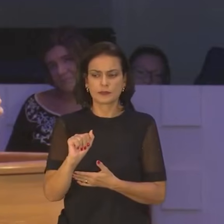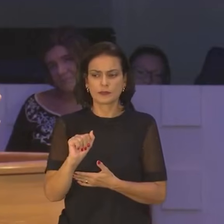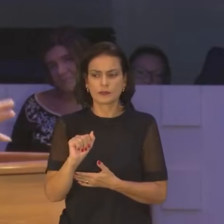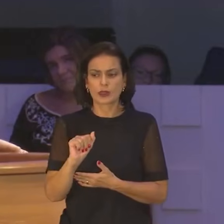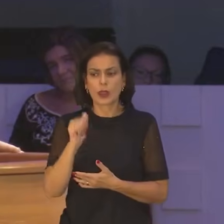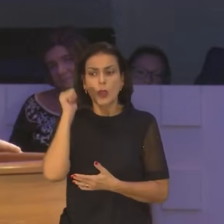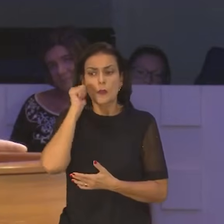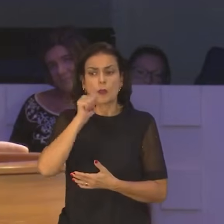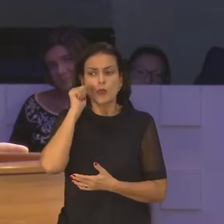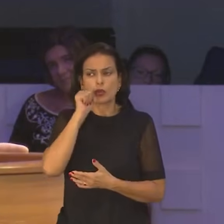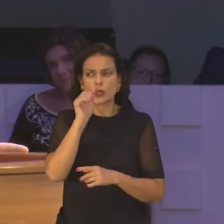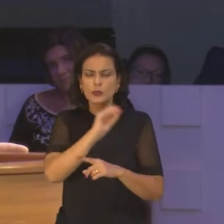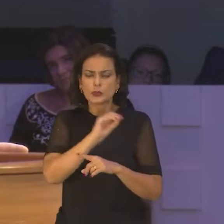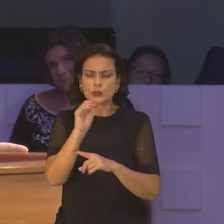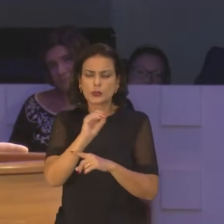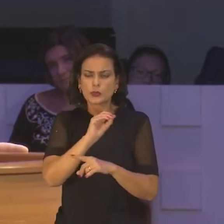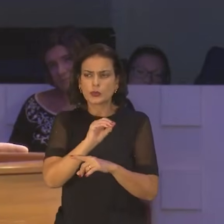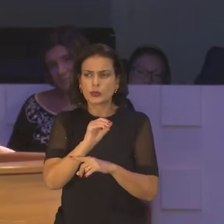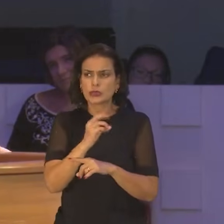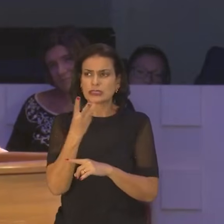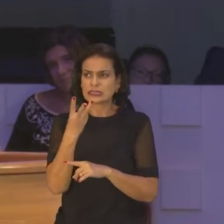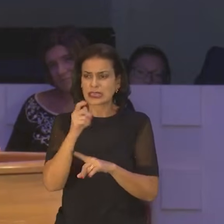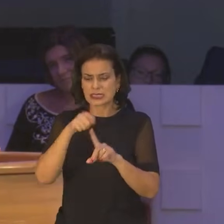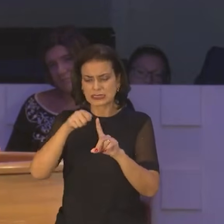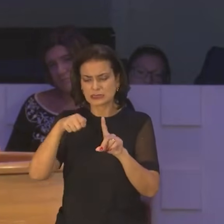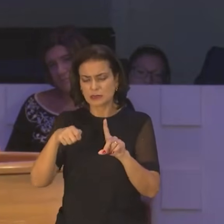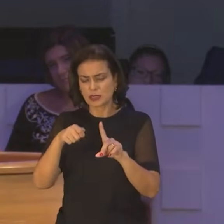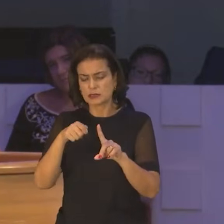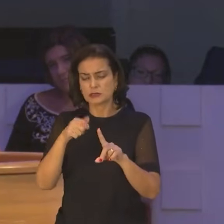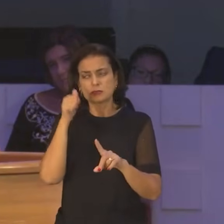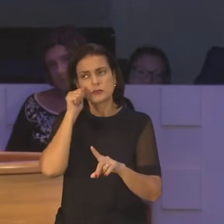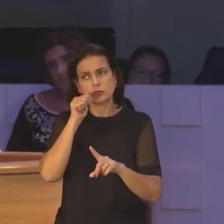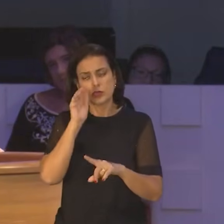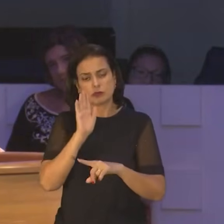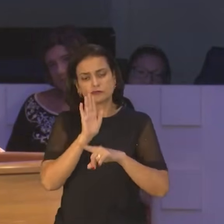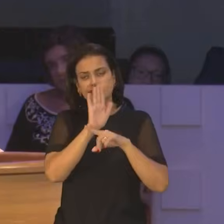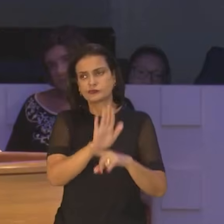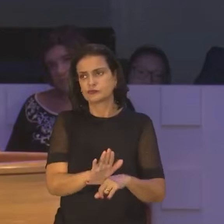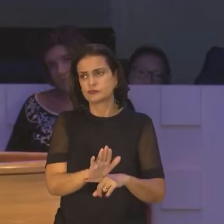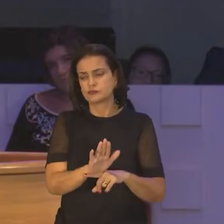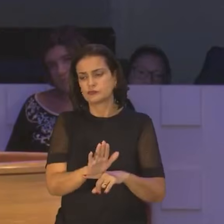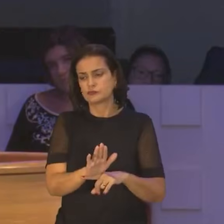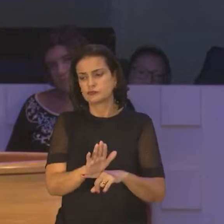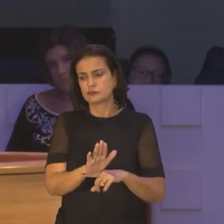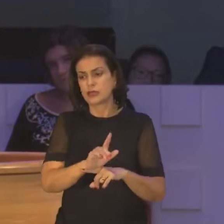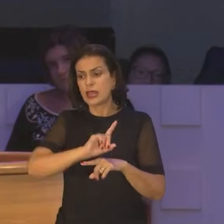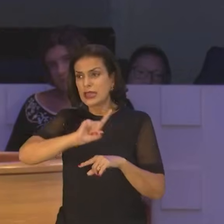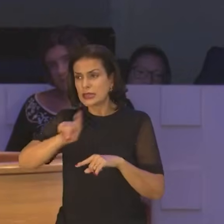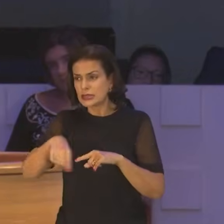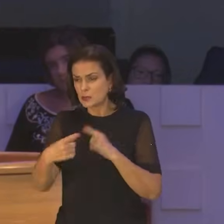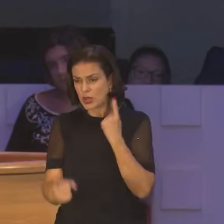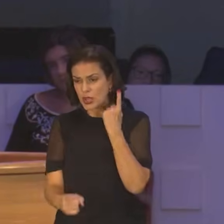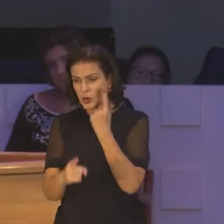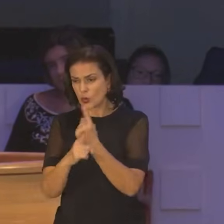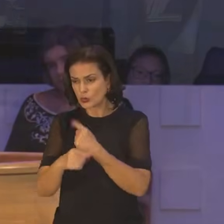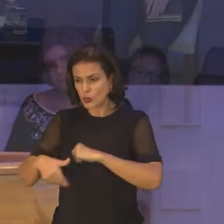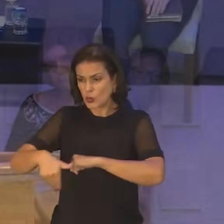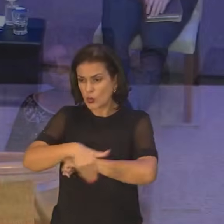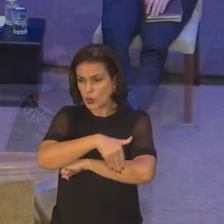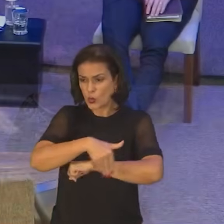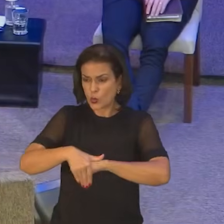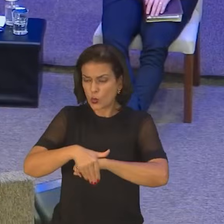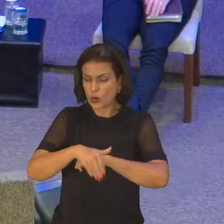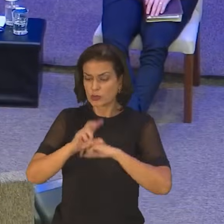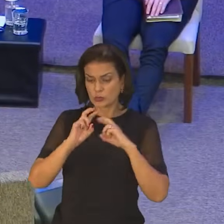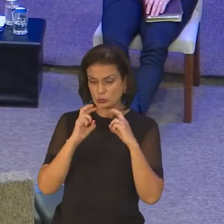Essa mulher cuidou de mim 3 meses e poucos. Essa mulher, quando me encontrou na rua, ela estava saindo do culto